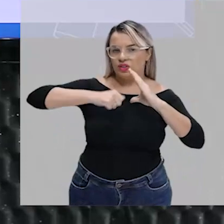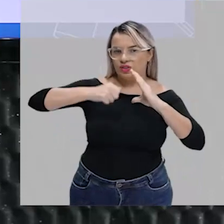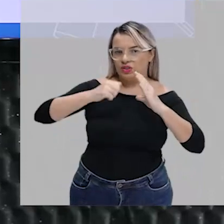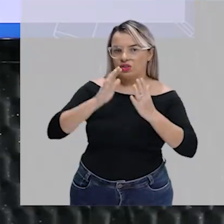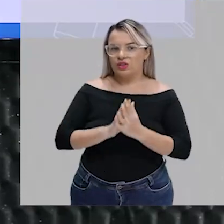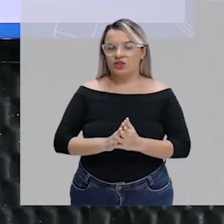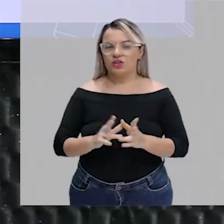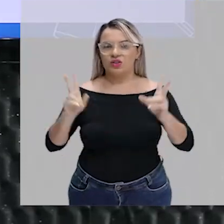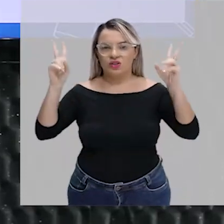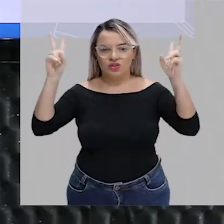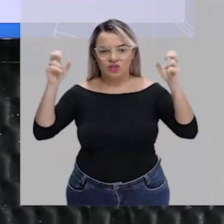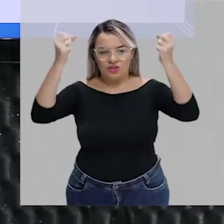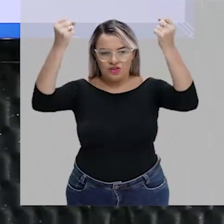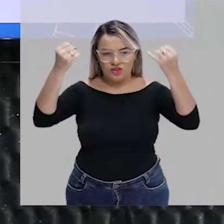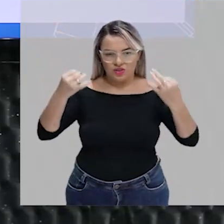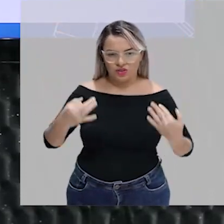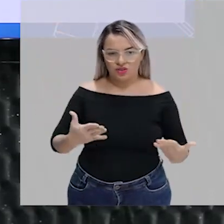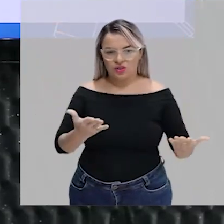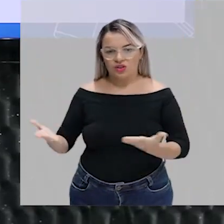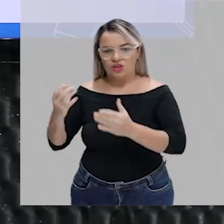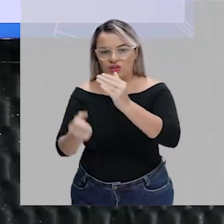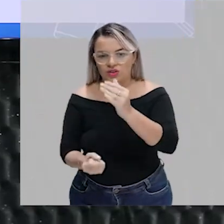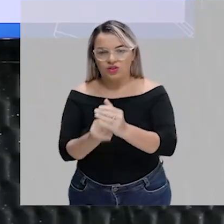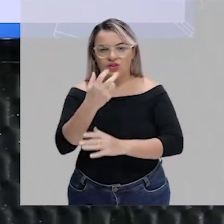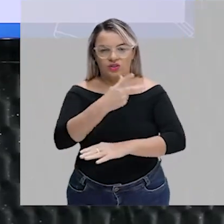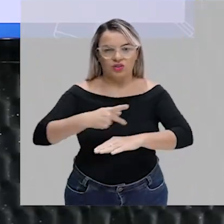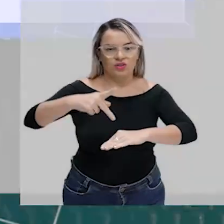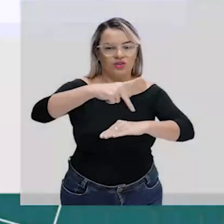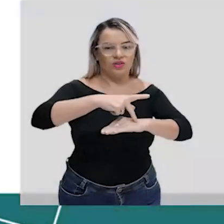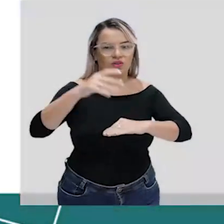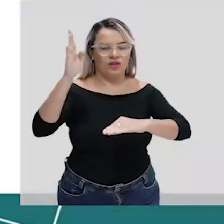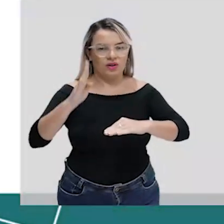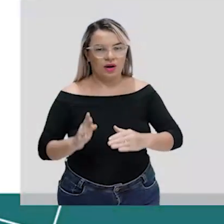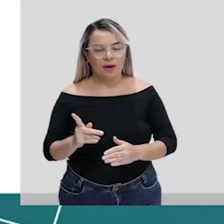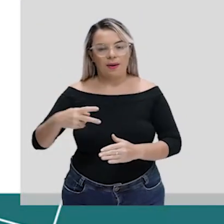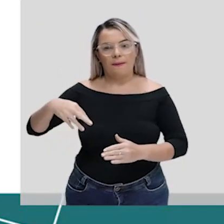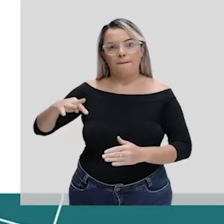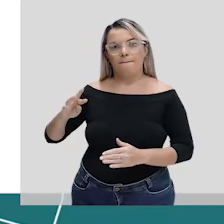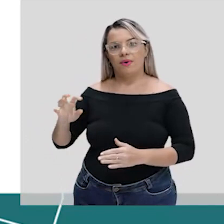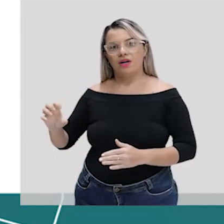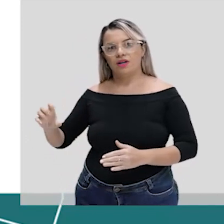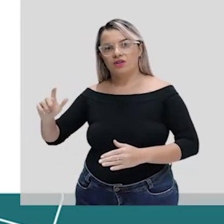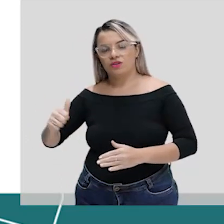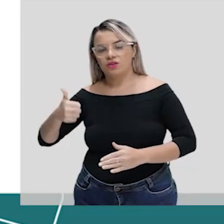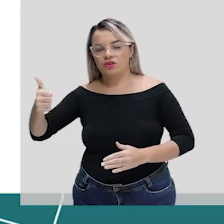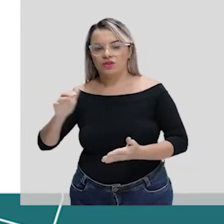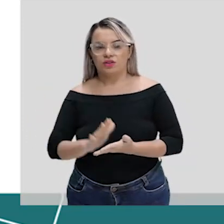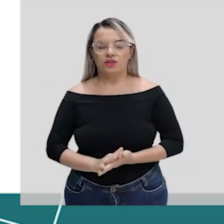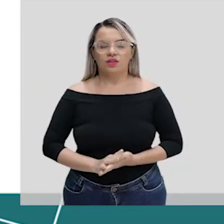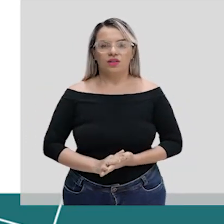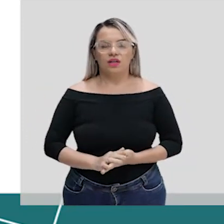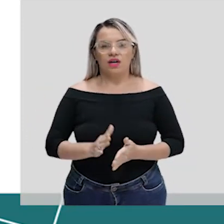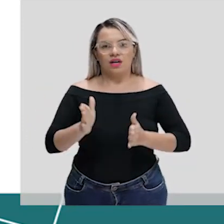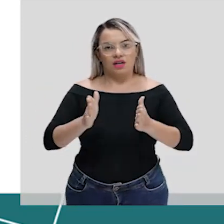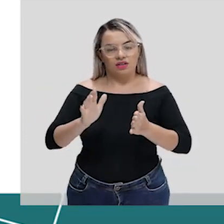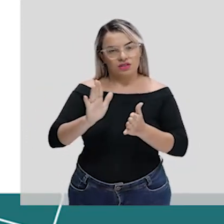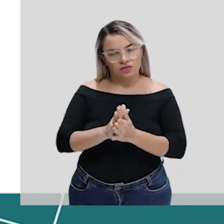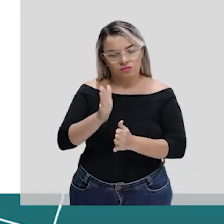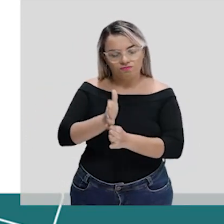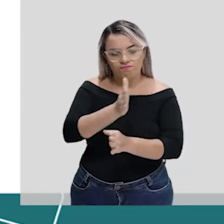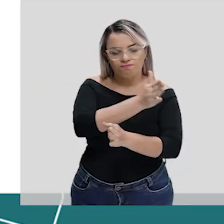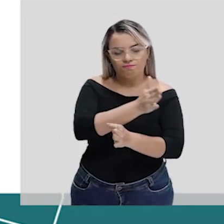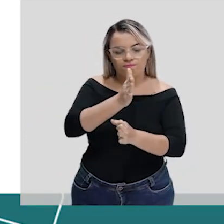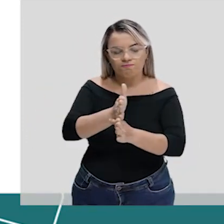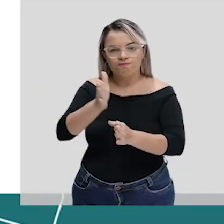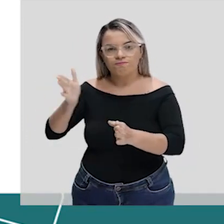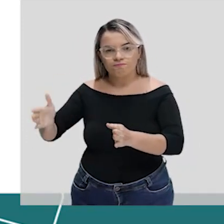tratar do assunto A Formação do Estado Brasileiro, parte 1. Essa aula está dividida em duas partes, então fica atento